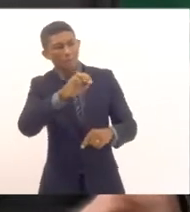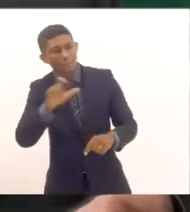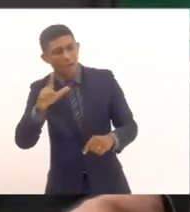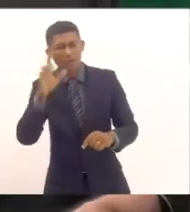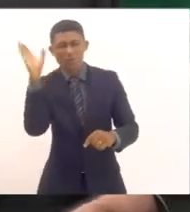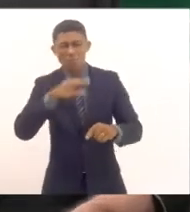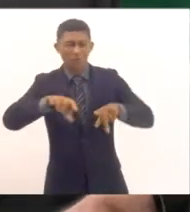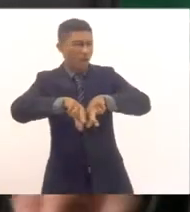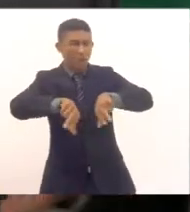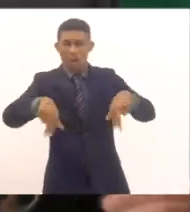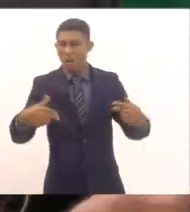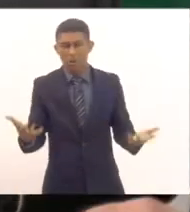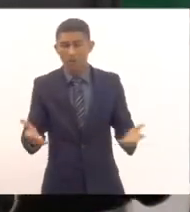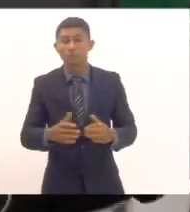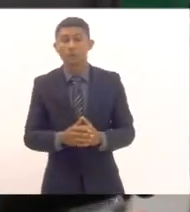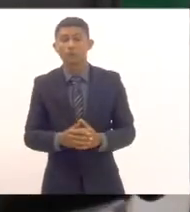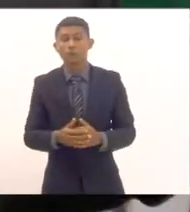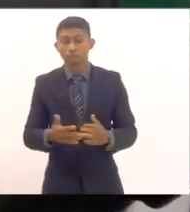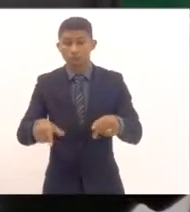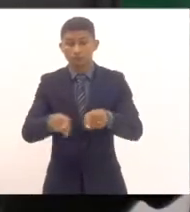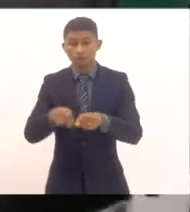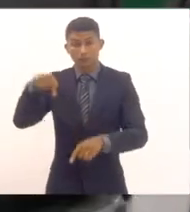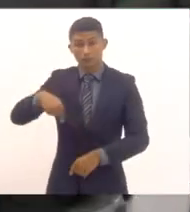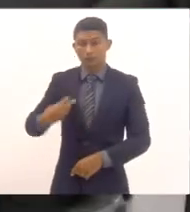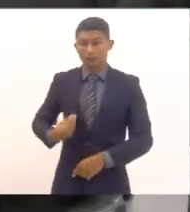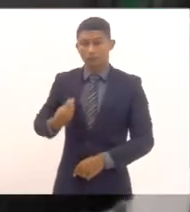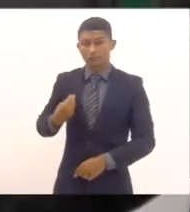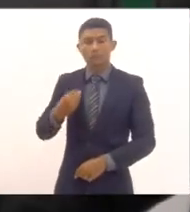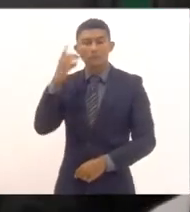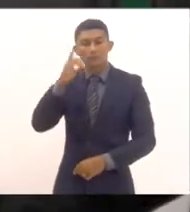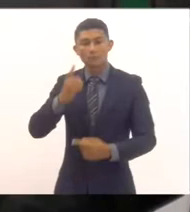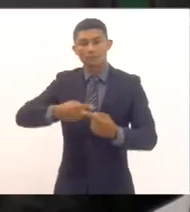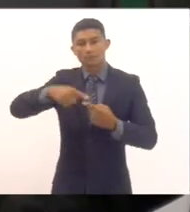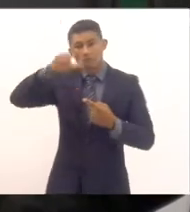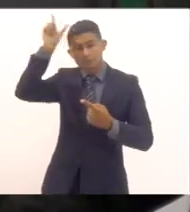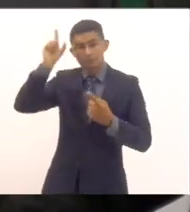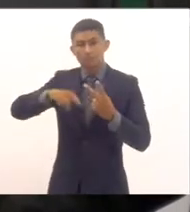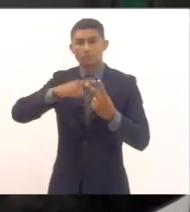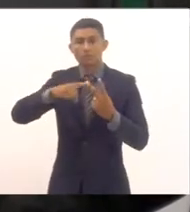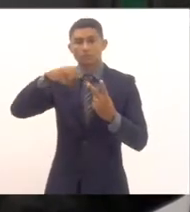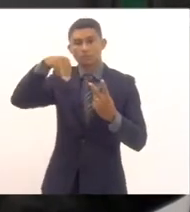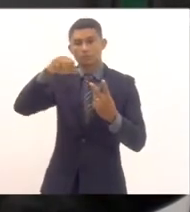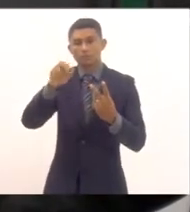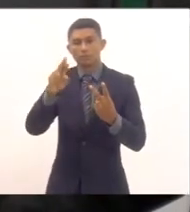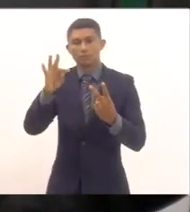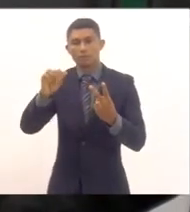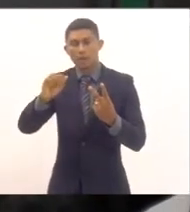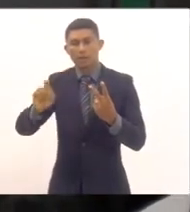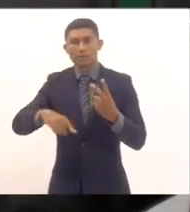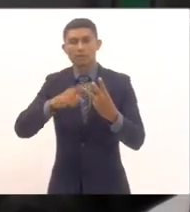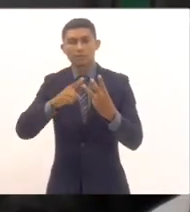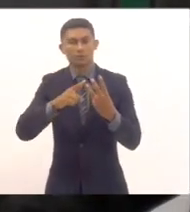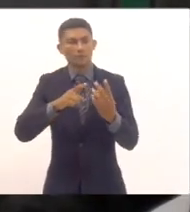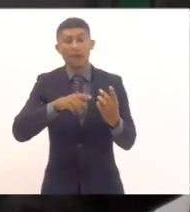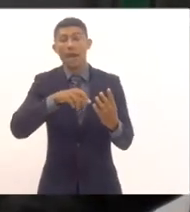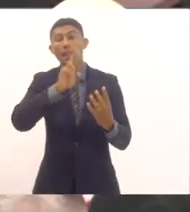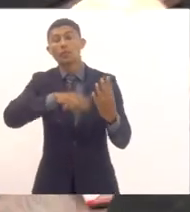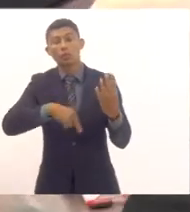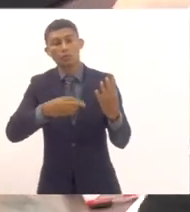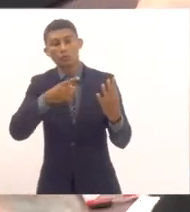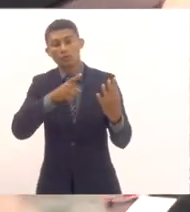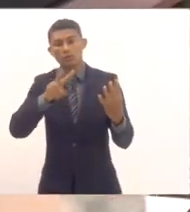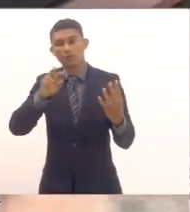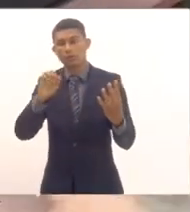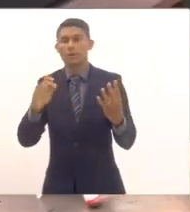SuperVia e contando com a presença dos deputados Deputado Luiz Paulo deputada Martha Rocha e o meu relato aqui do meu lado Deputado